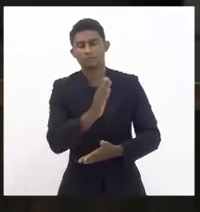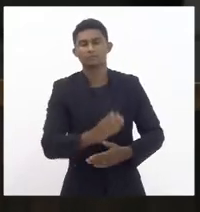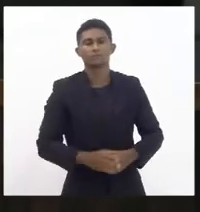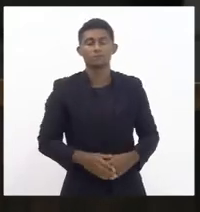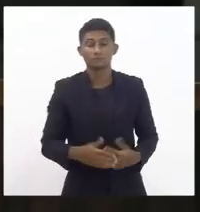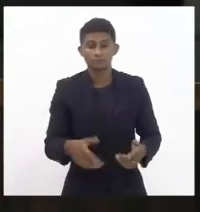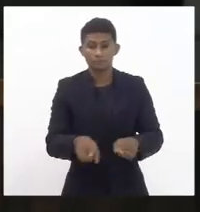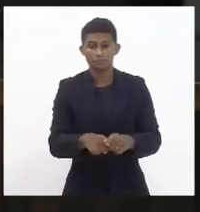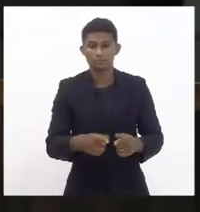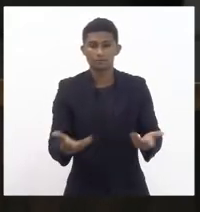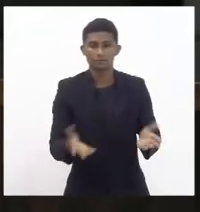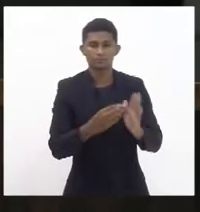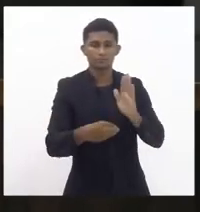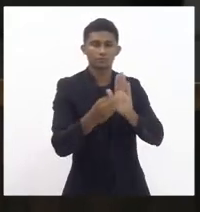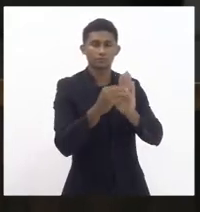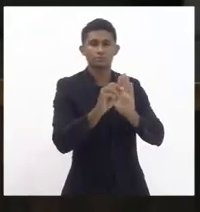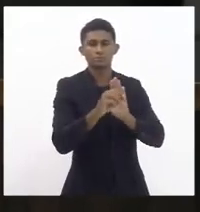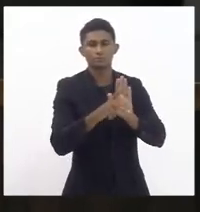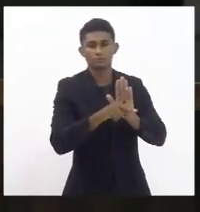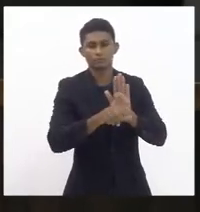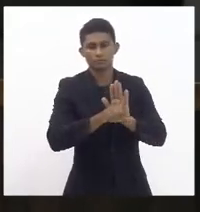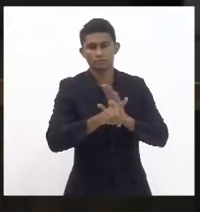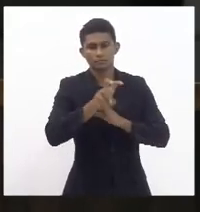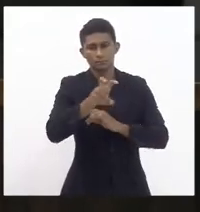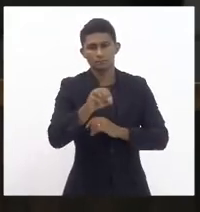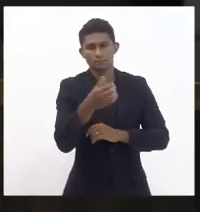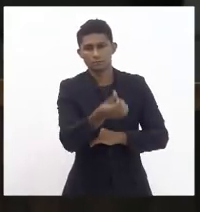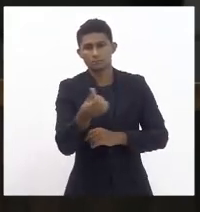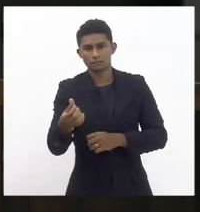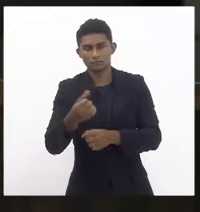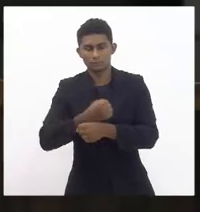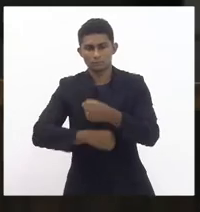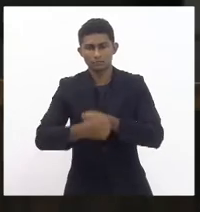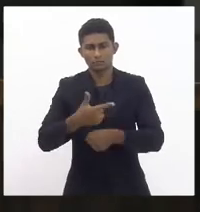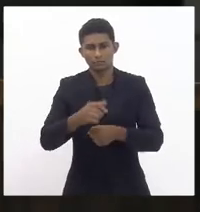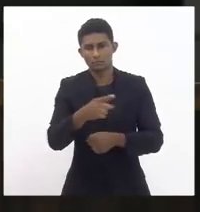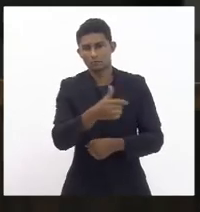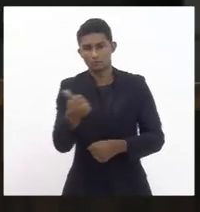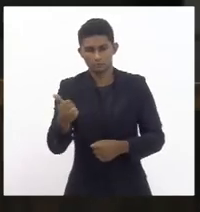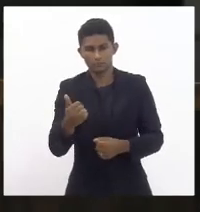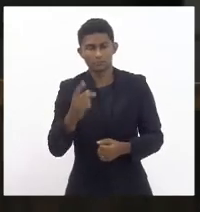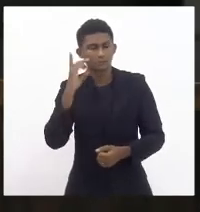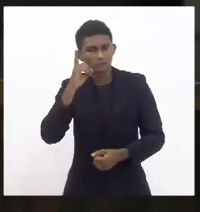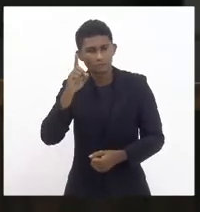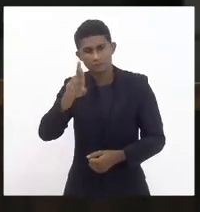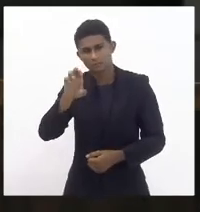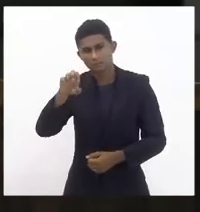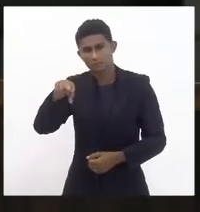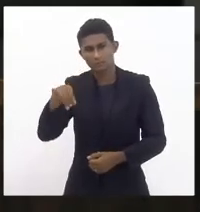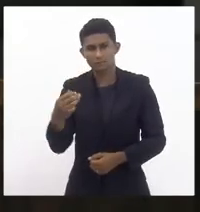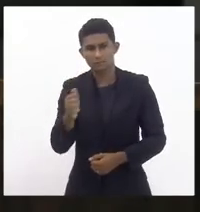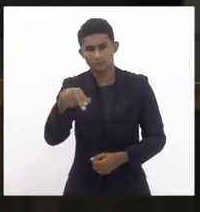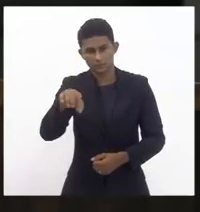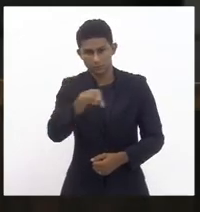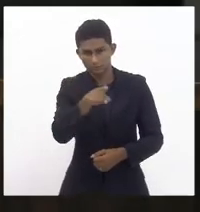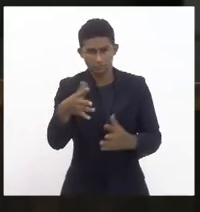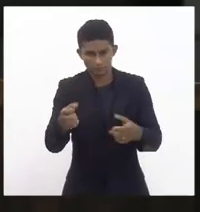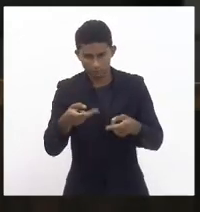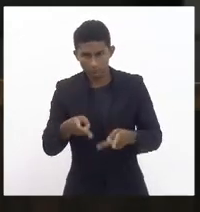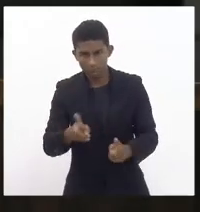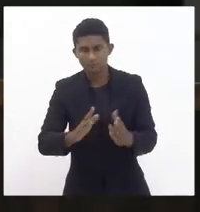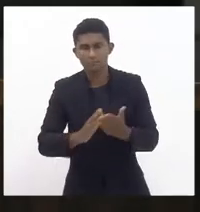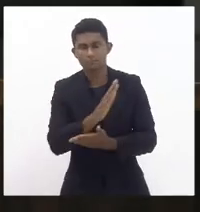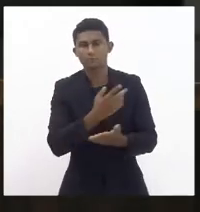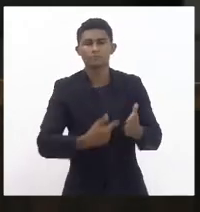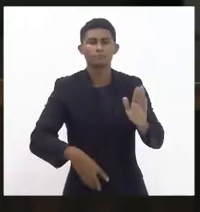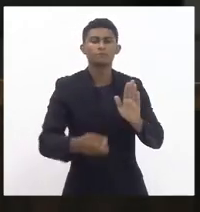e requer inclusão na ordem do dia do projeto de lei 5066 de 21 deputada enfermeira Rejane se eu acho que aprovam permaneçam Como estão aprovado é